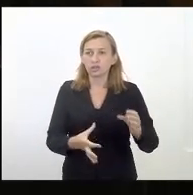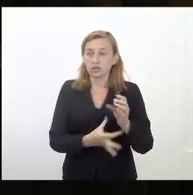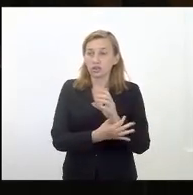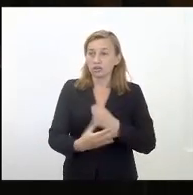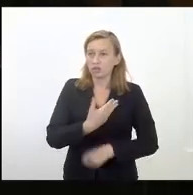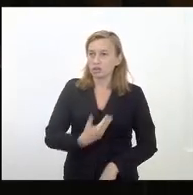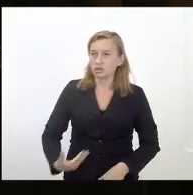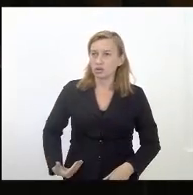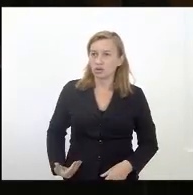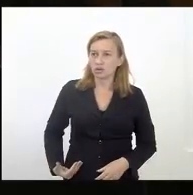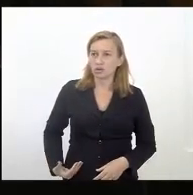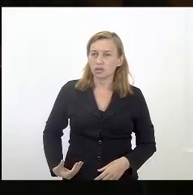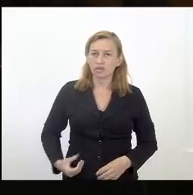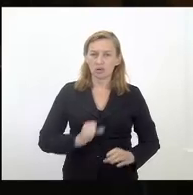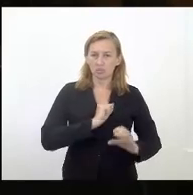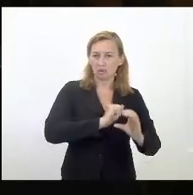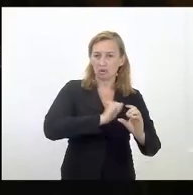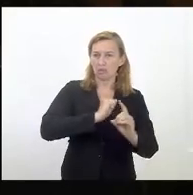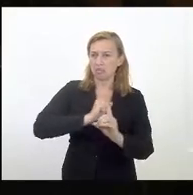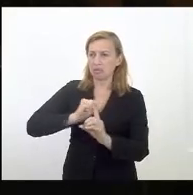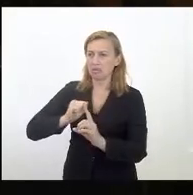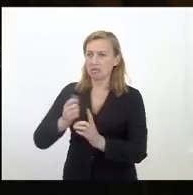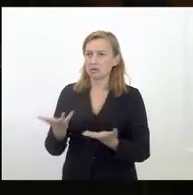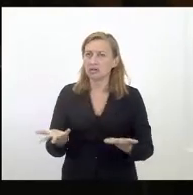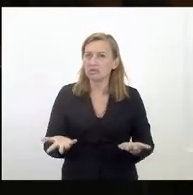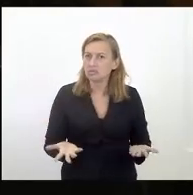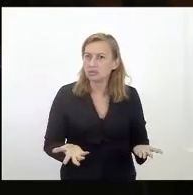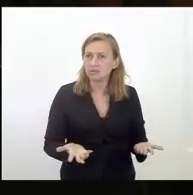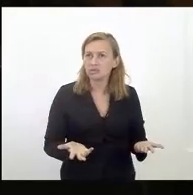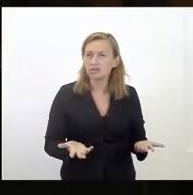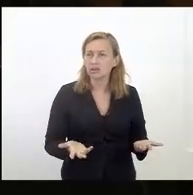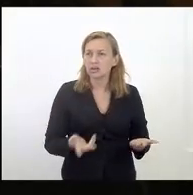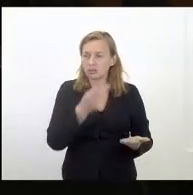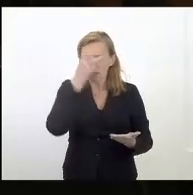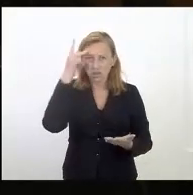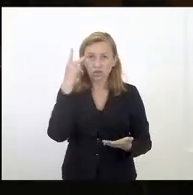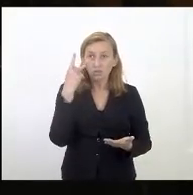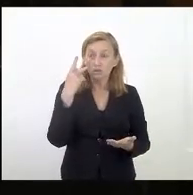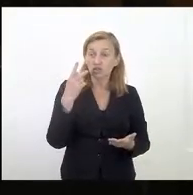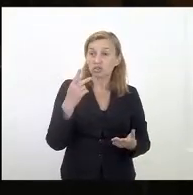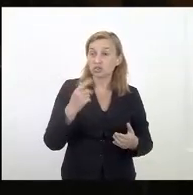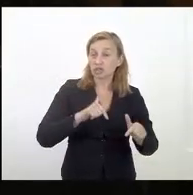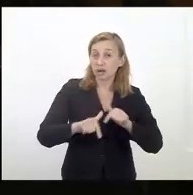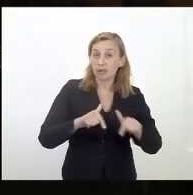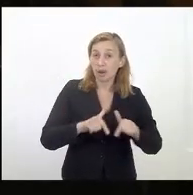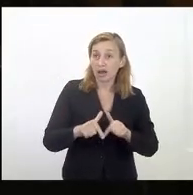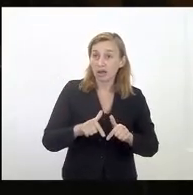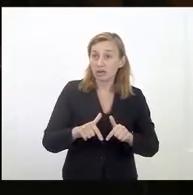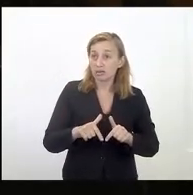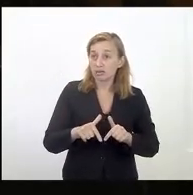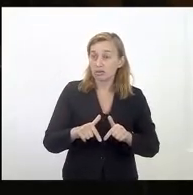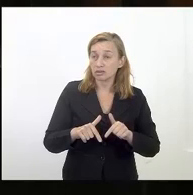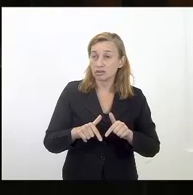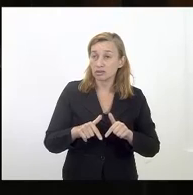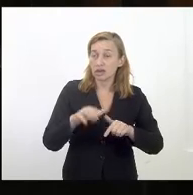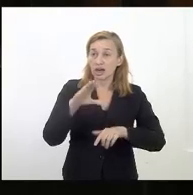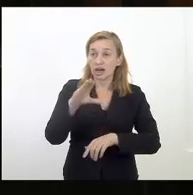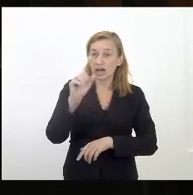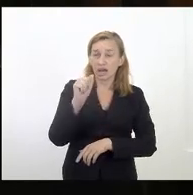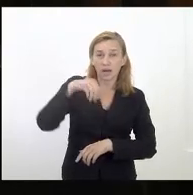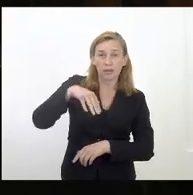homicida que vai sair por aí é dizimando trabalhadores autônomos de cabelo hoje nunca